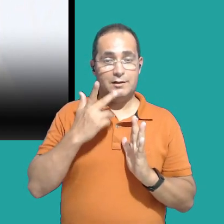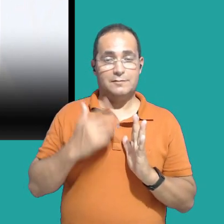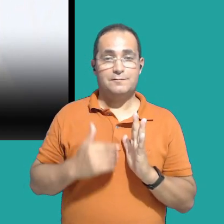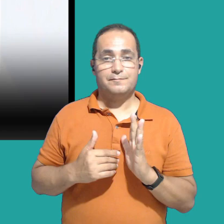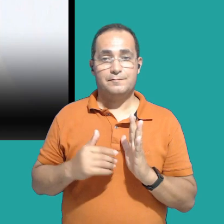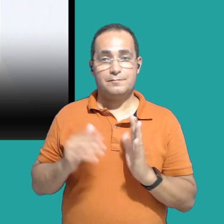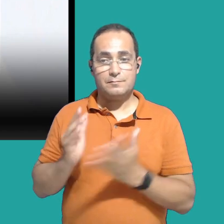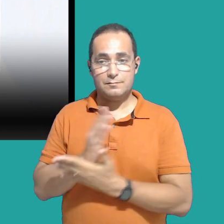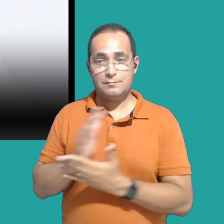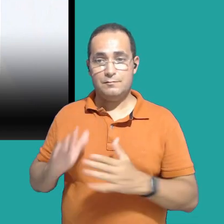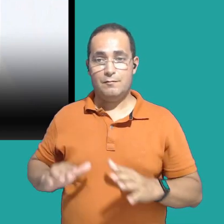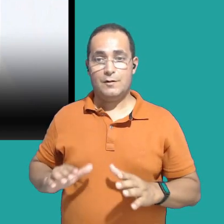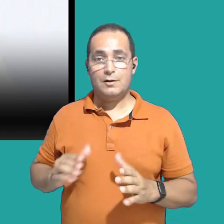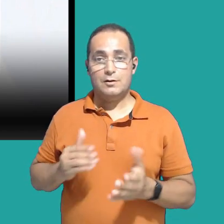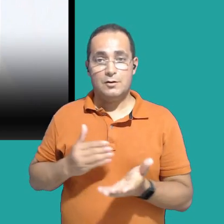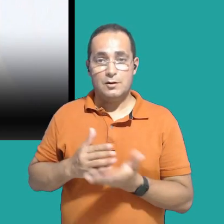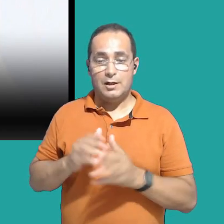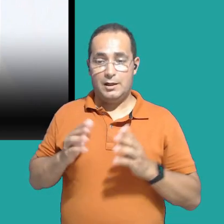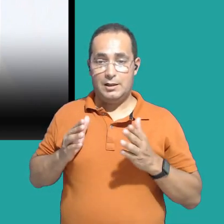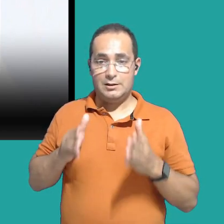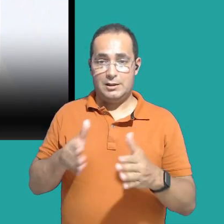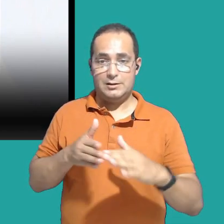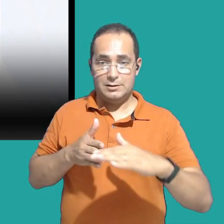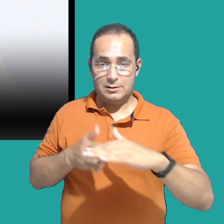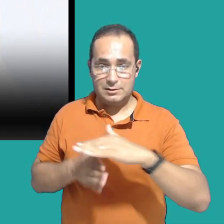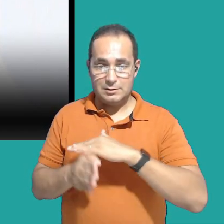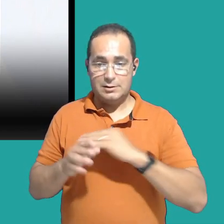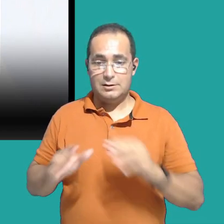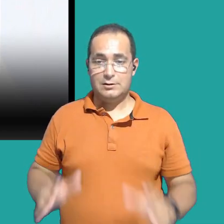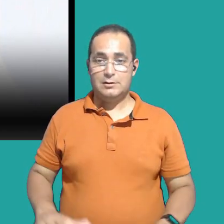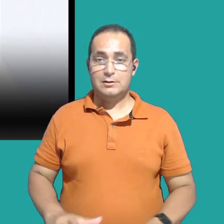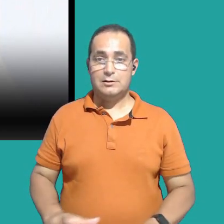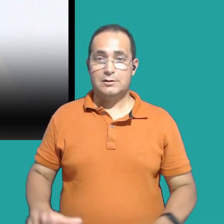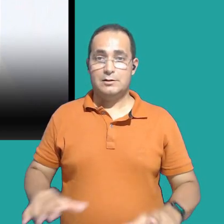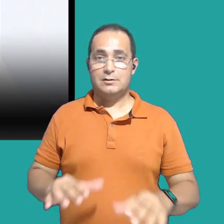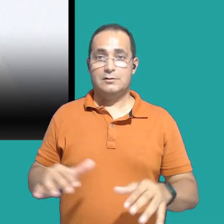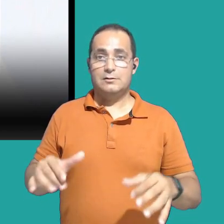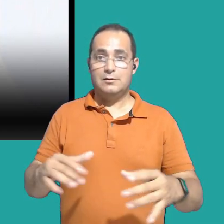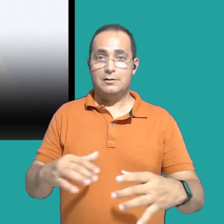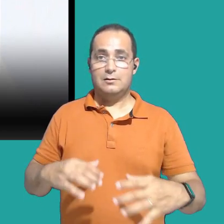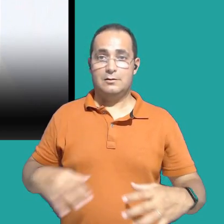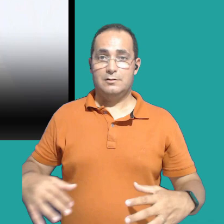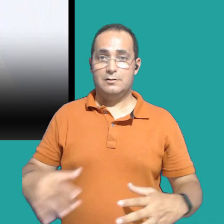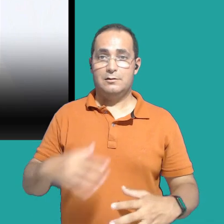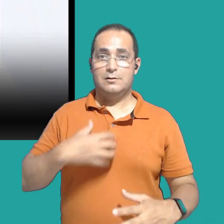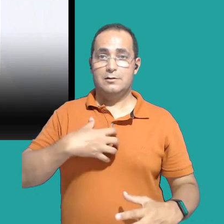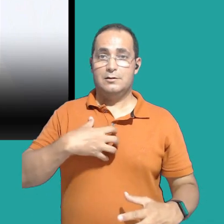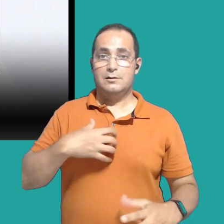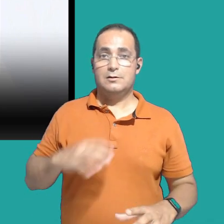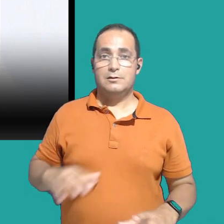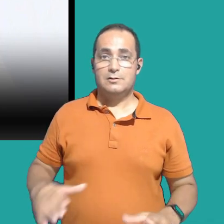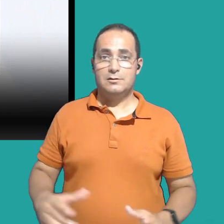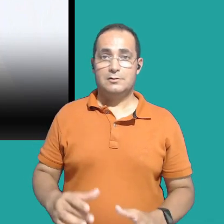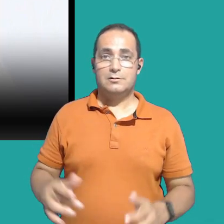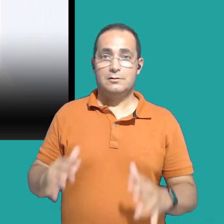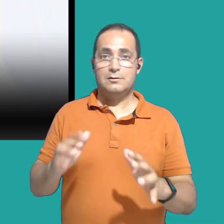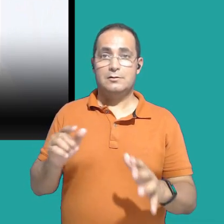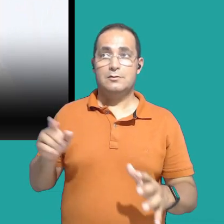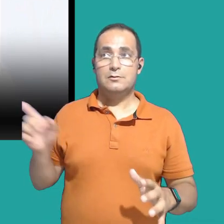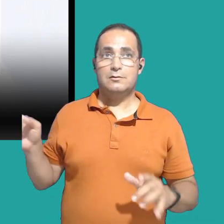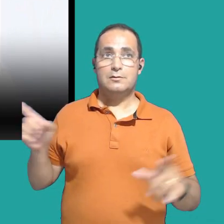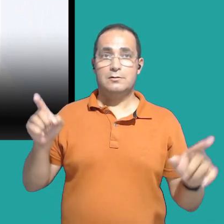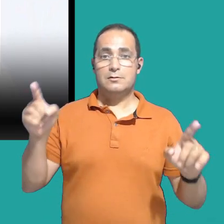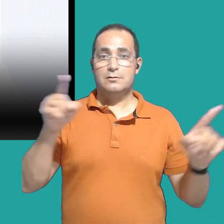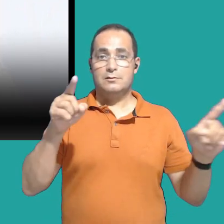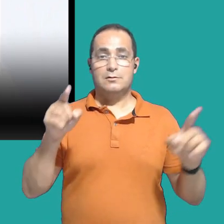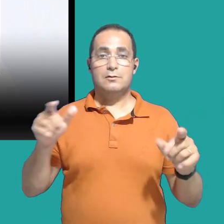Seria interessante. Lugares que tivesse maquetes no início. Eu já vi alguns lugares que tem maquete. Público, quando você chega, você já tem